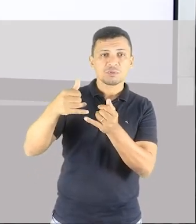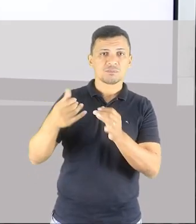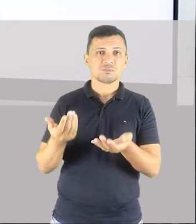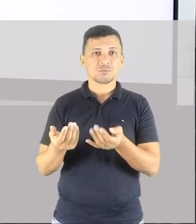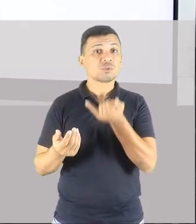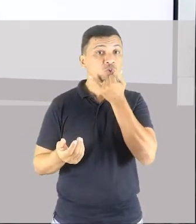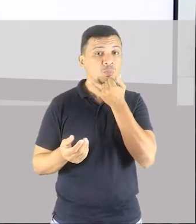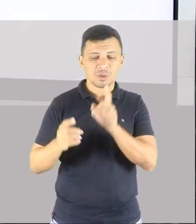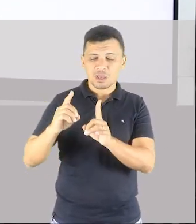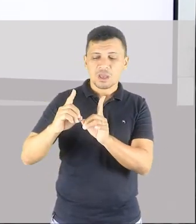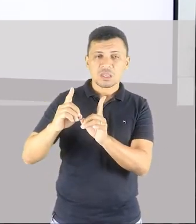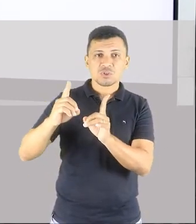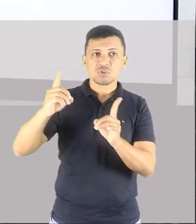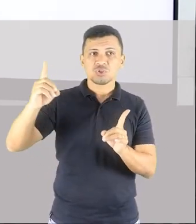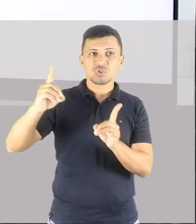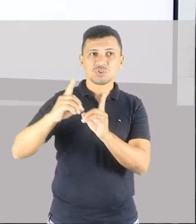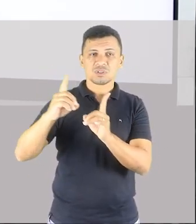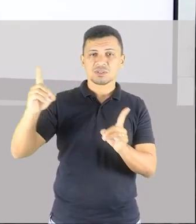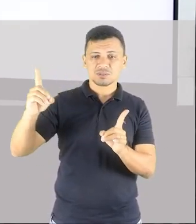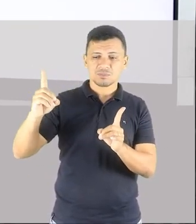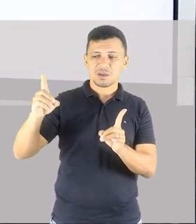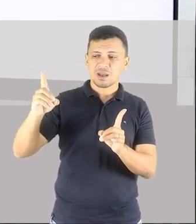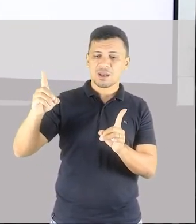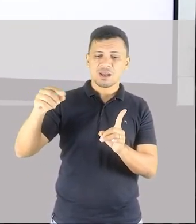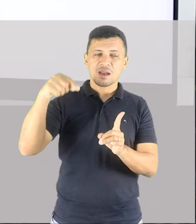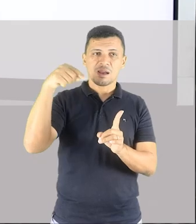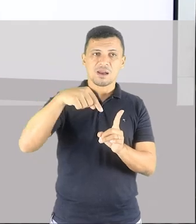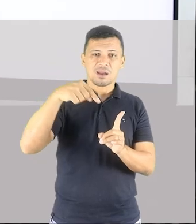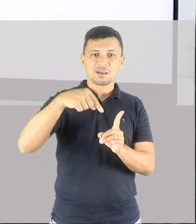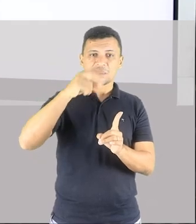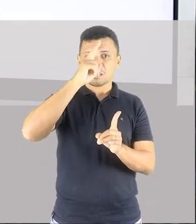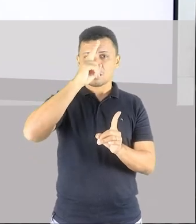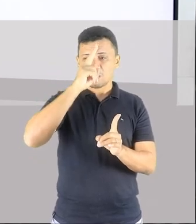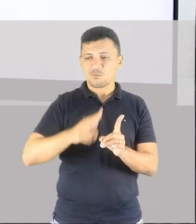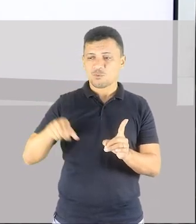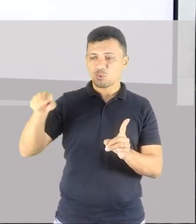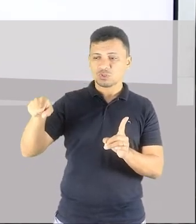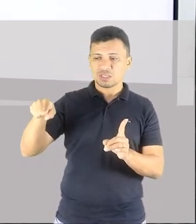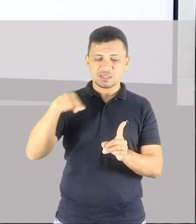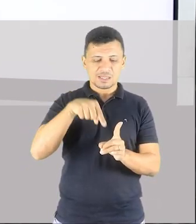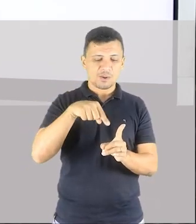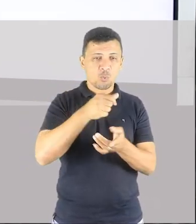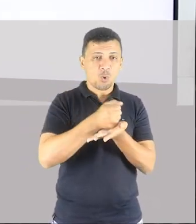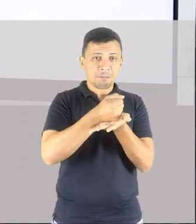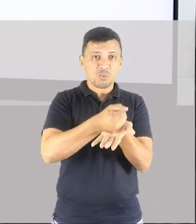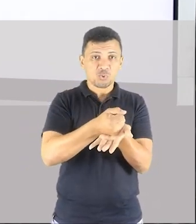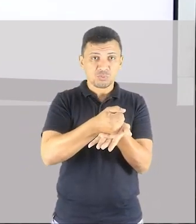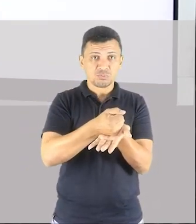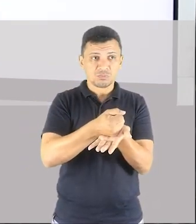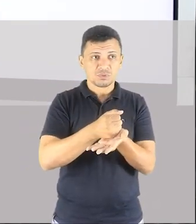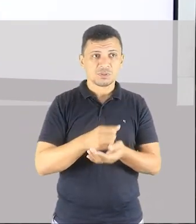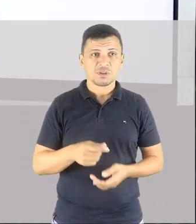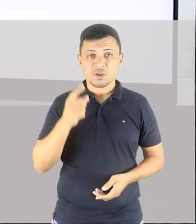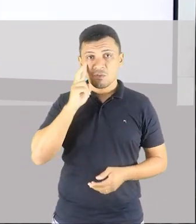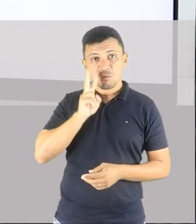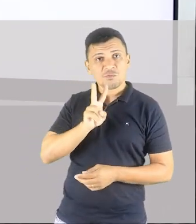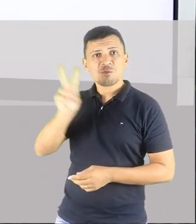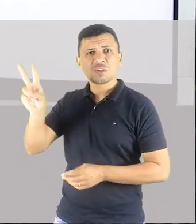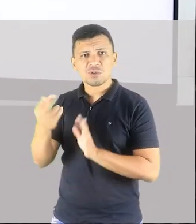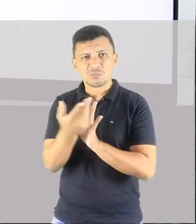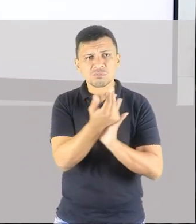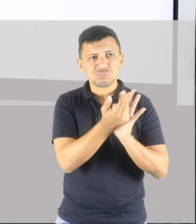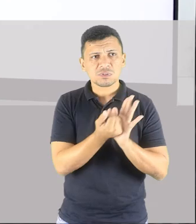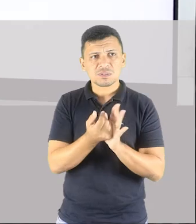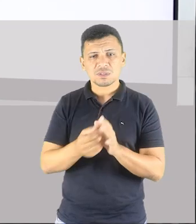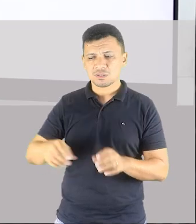melhor dizendo, é a distância da linha de atuação da força até o apoio. Então veja, essa chave aqui, ó, ela vai ser mexida